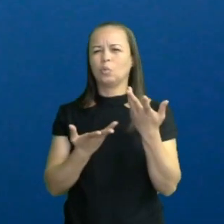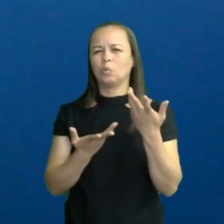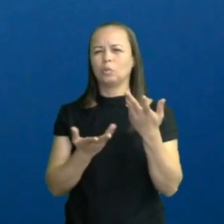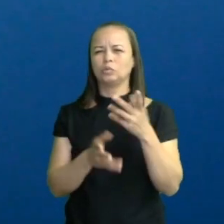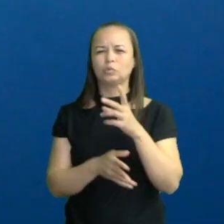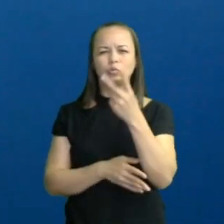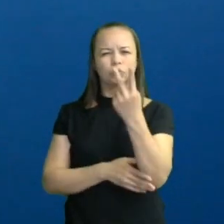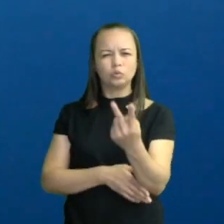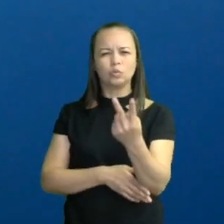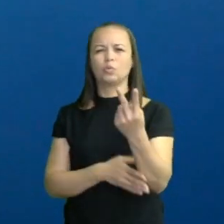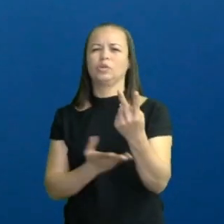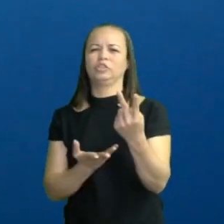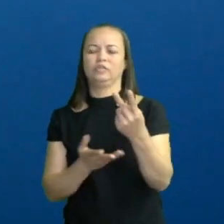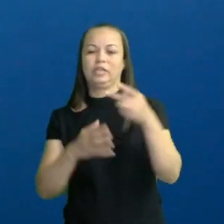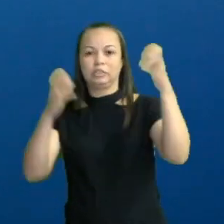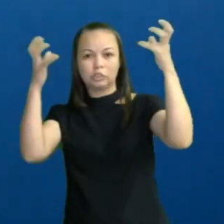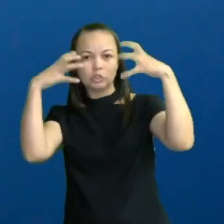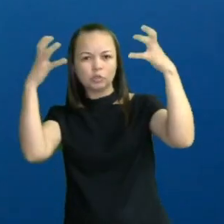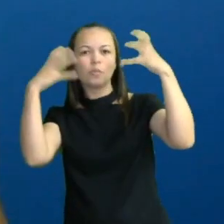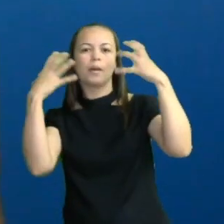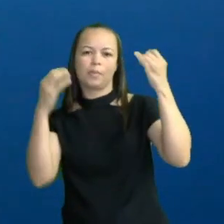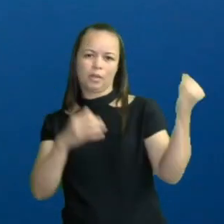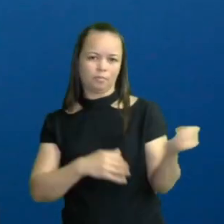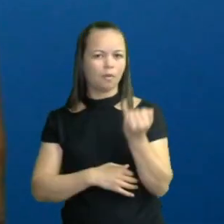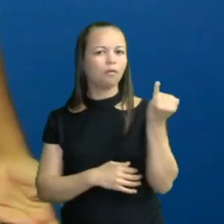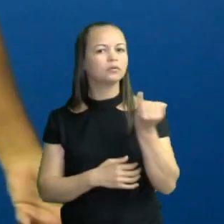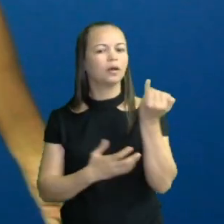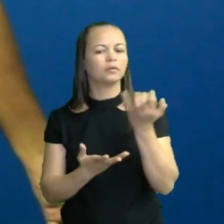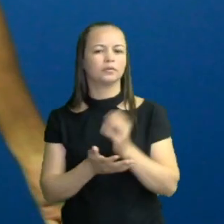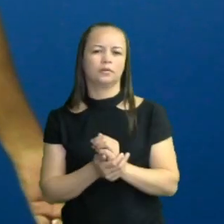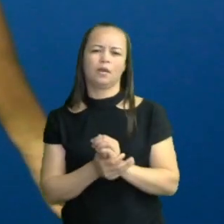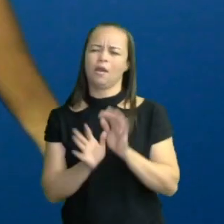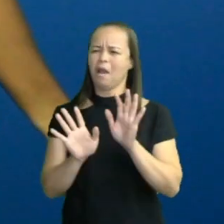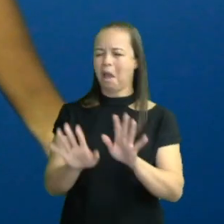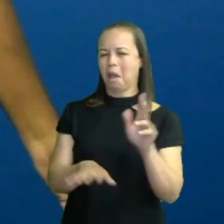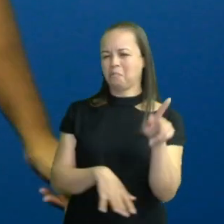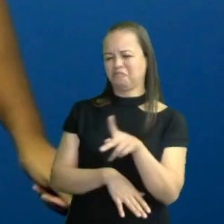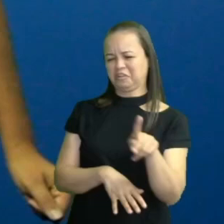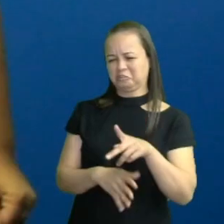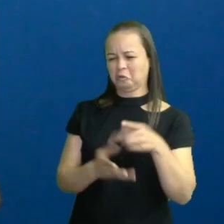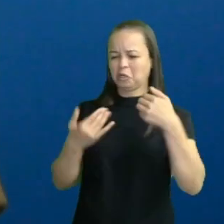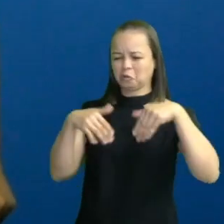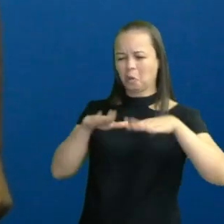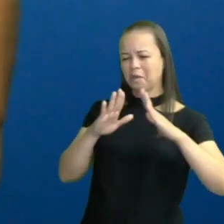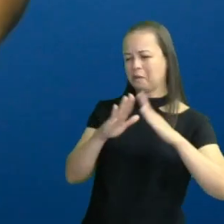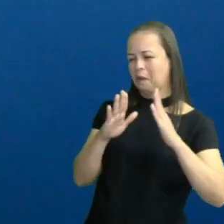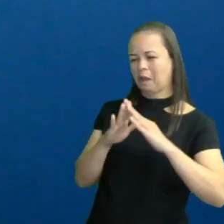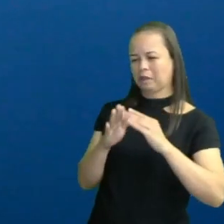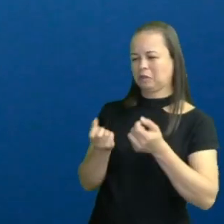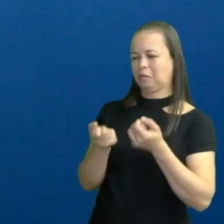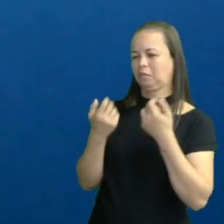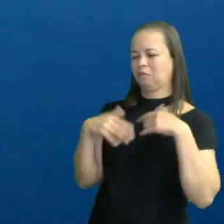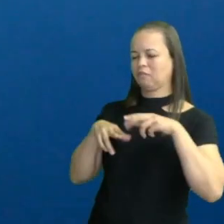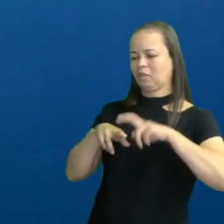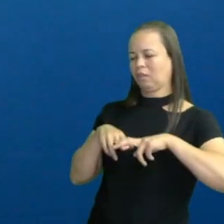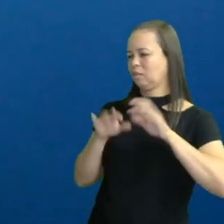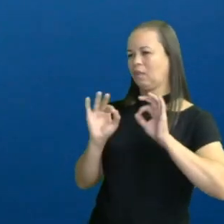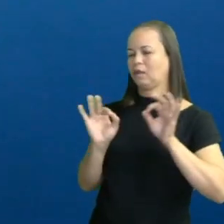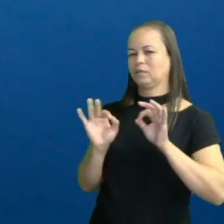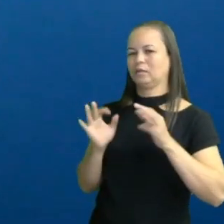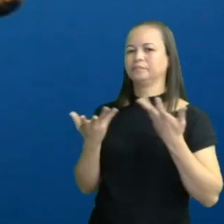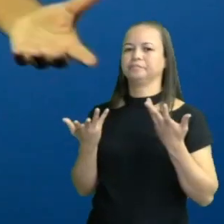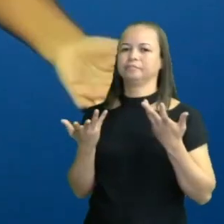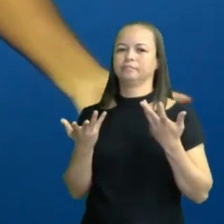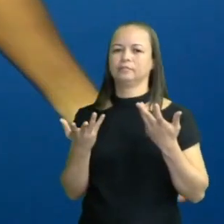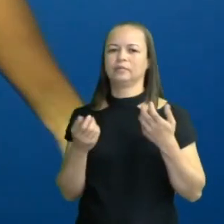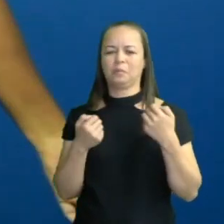é importante a gente tomar banho. Ah, professora, mas eu estou em casa sem fazer nada, não vou para canto nenhum, para que eu vou tomar banho? É como eu falei, o seu corpo